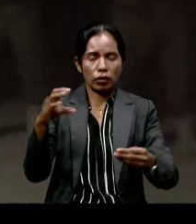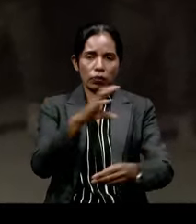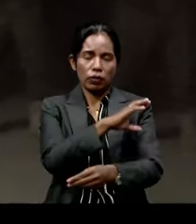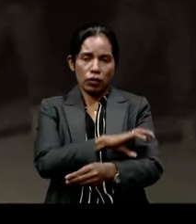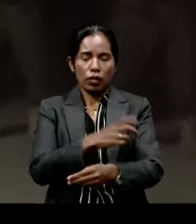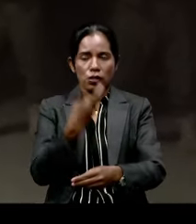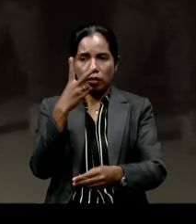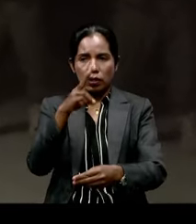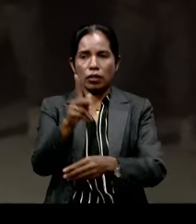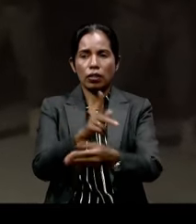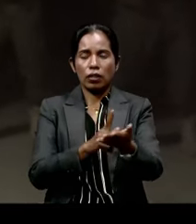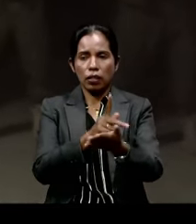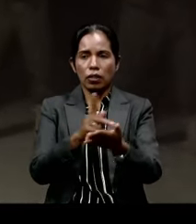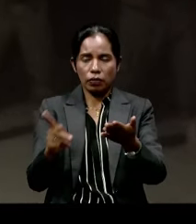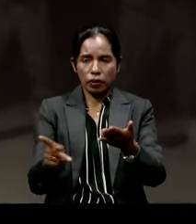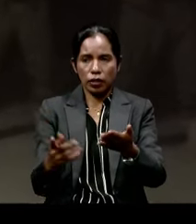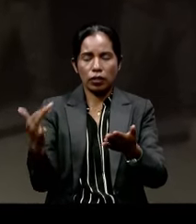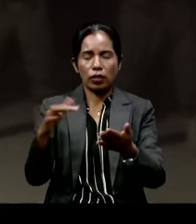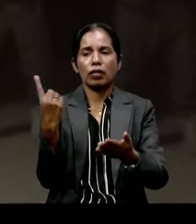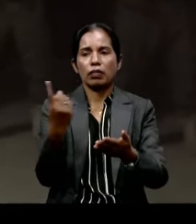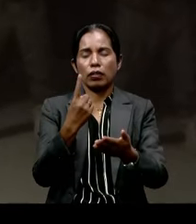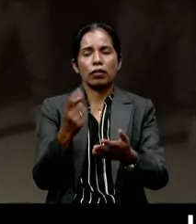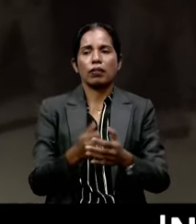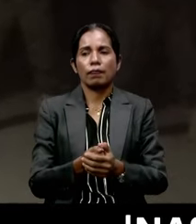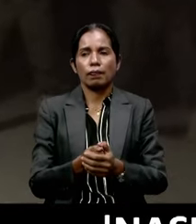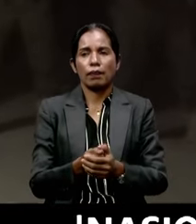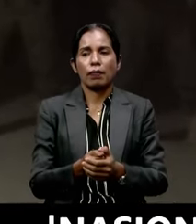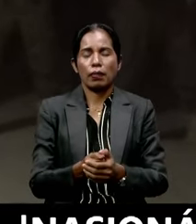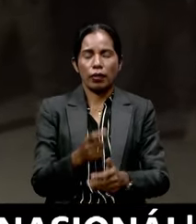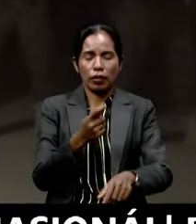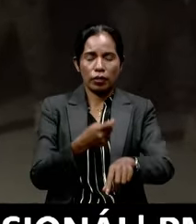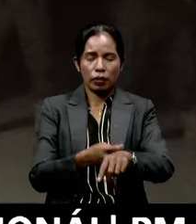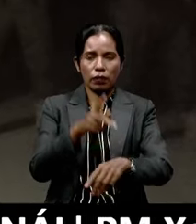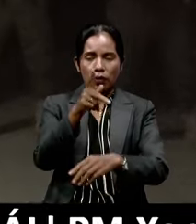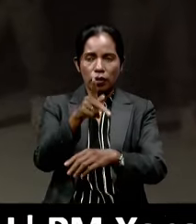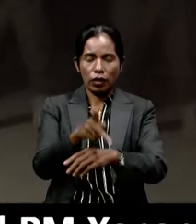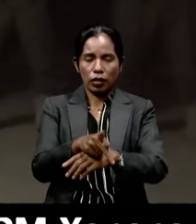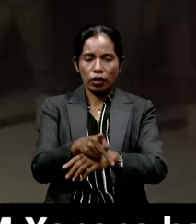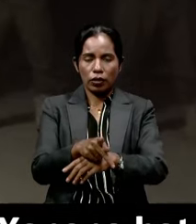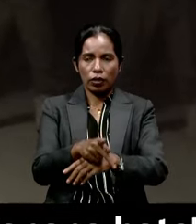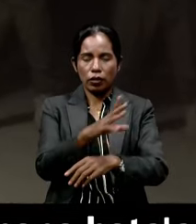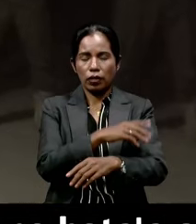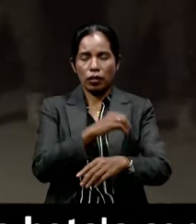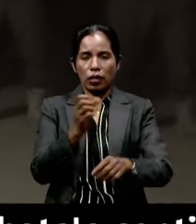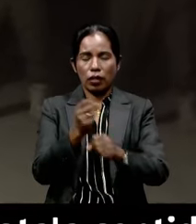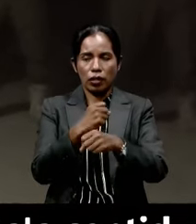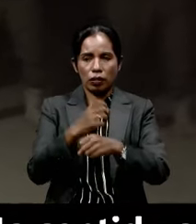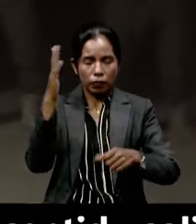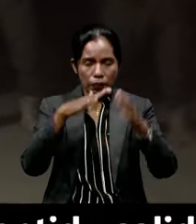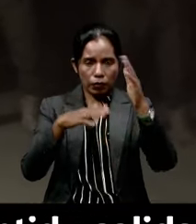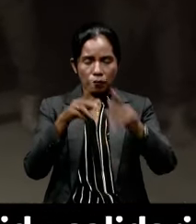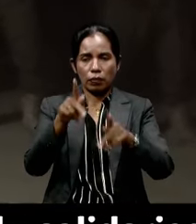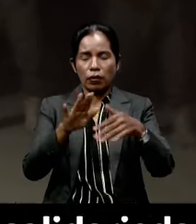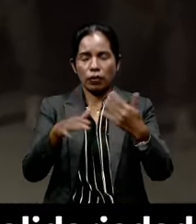tohare, criminoso Sira nebemaka, sempre, e ia tempo caram, halo assalto vai a, ia cuidar de Sira. Ita